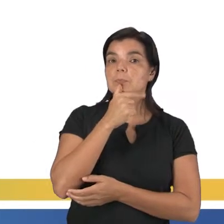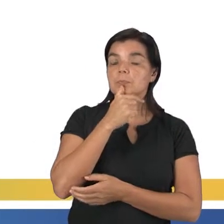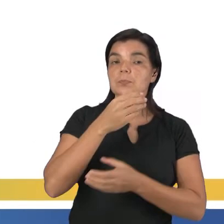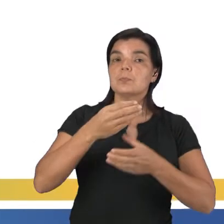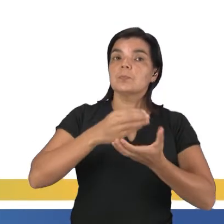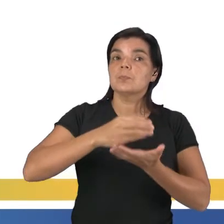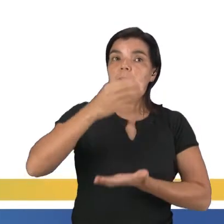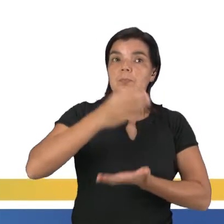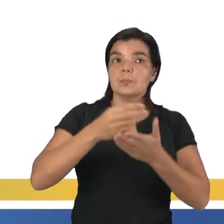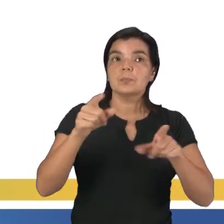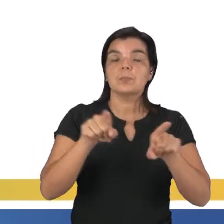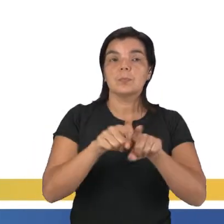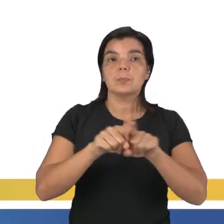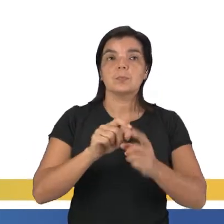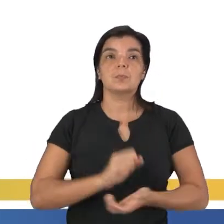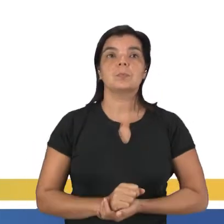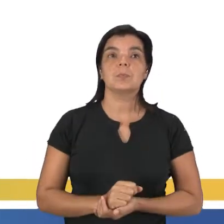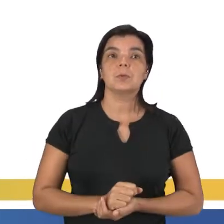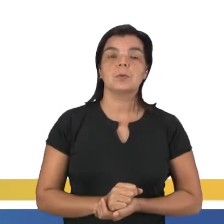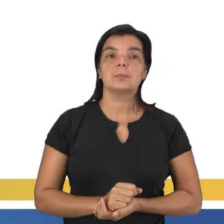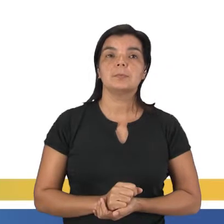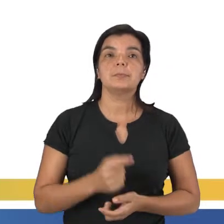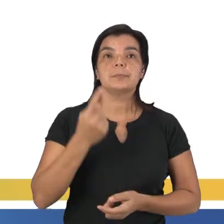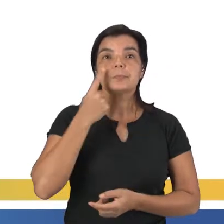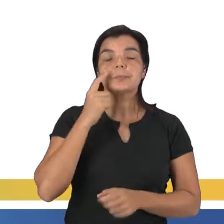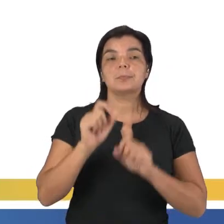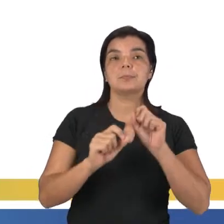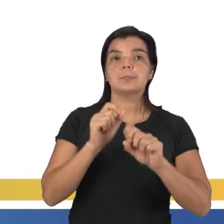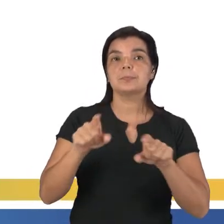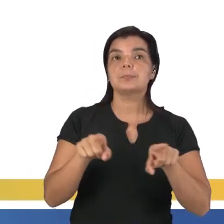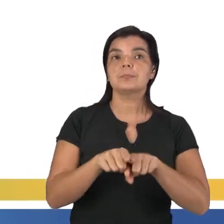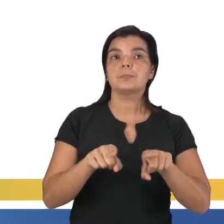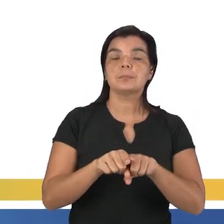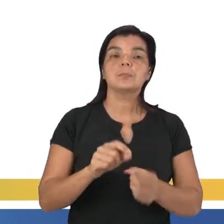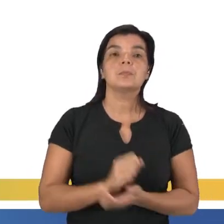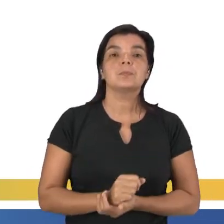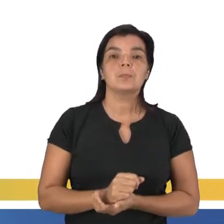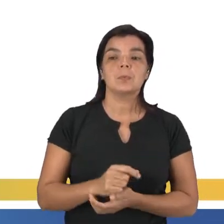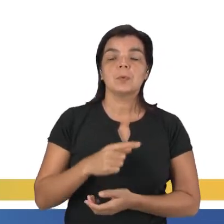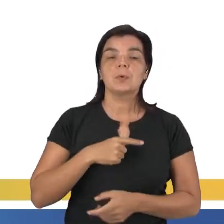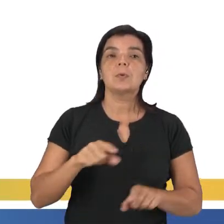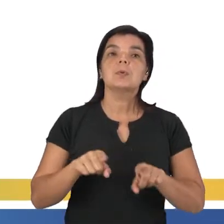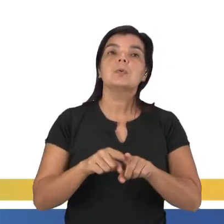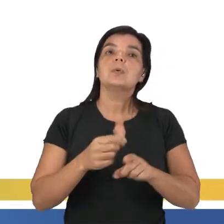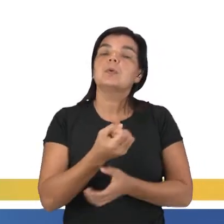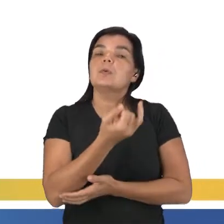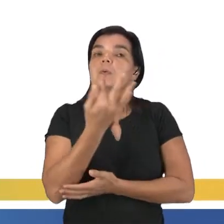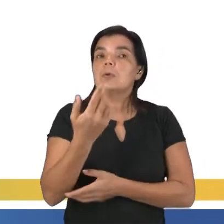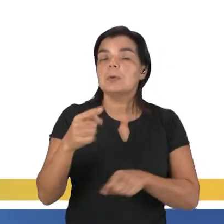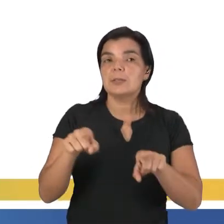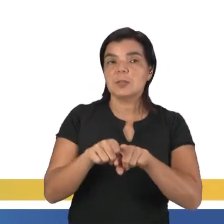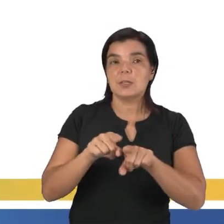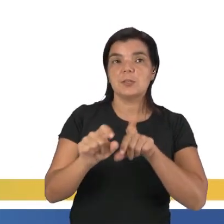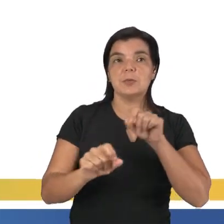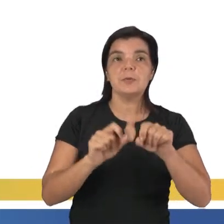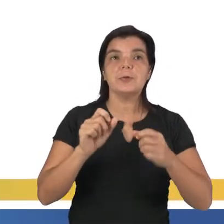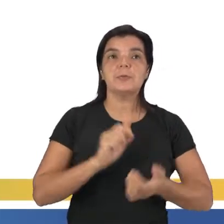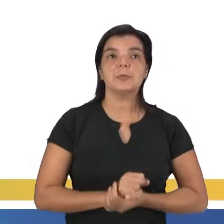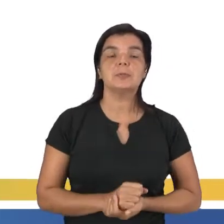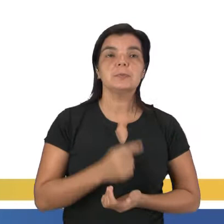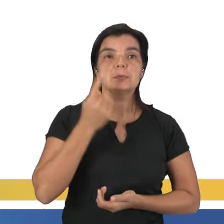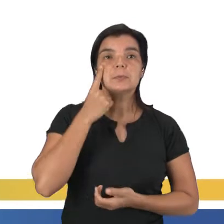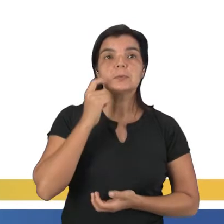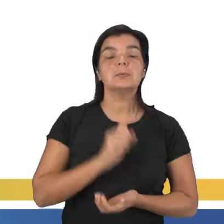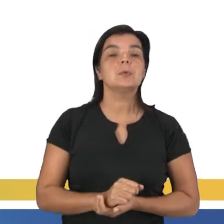líquido em um certo recipiente. Não esqueça, capacidades são grandezas que estimam uma quantidade de um líquido em um